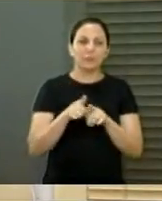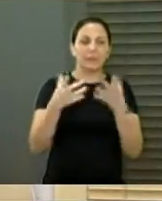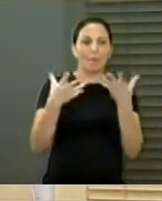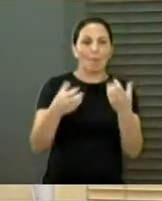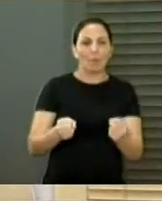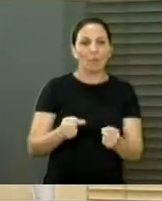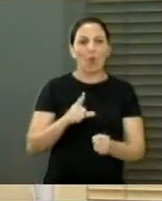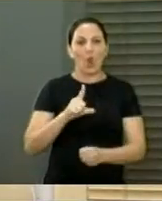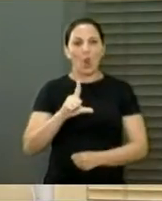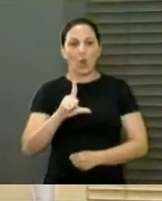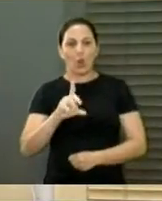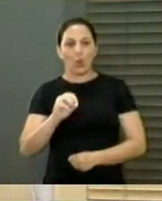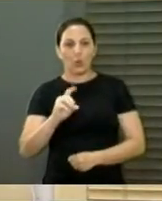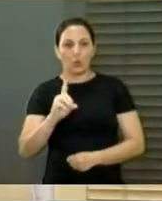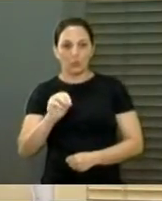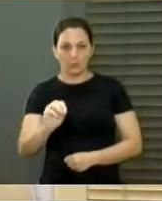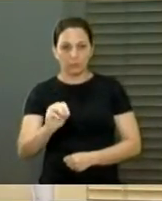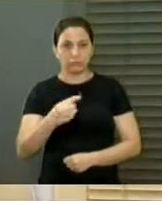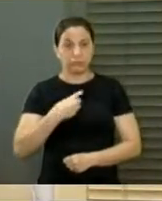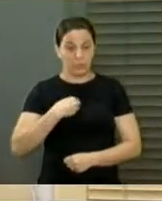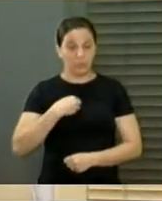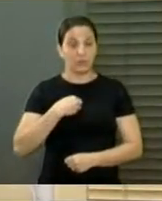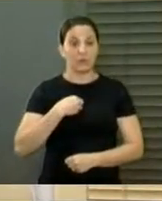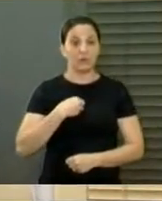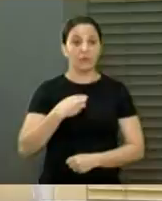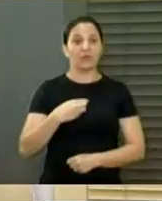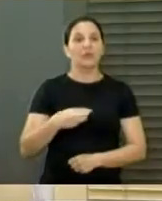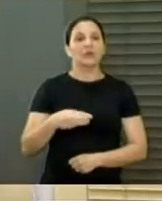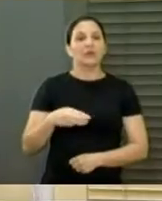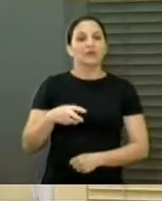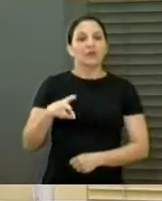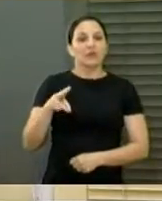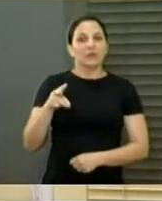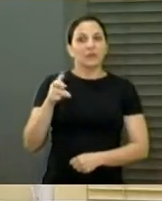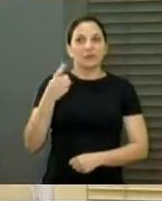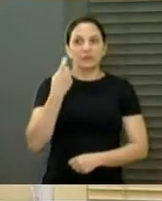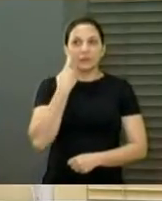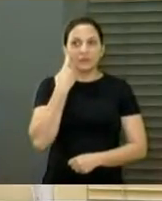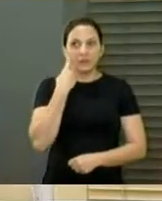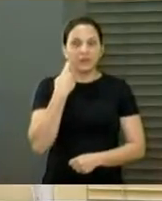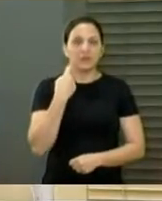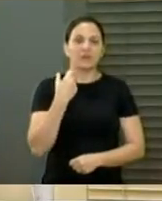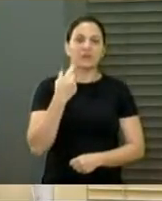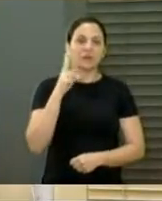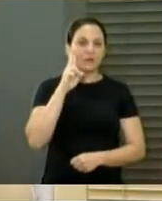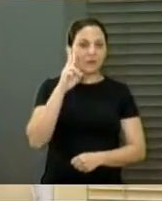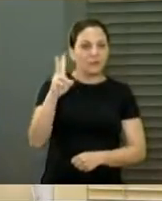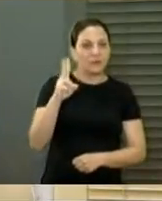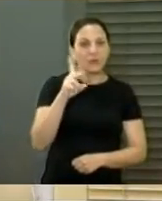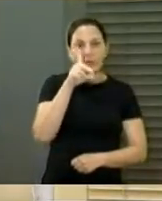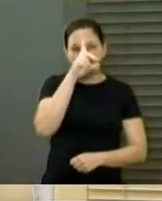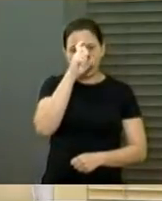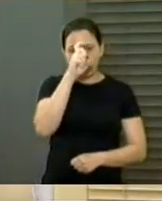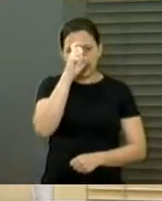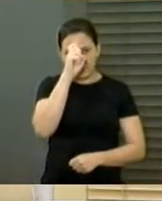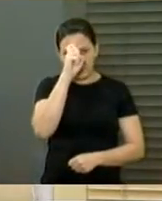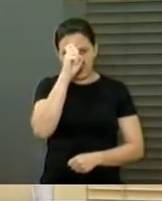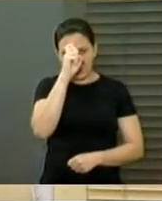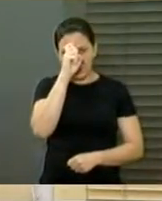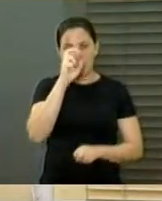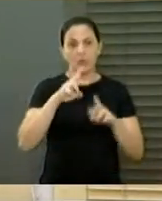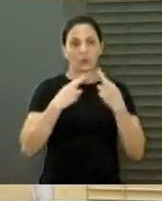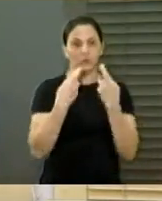Nesta sexta-feira, acompanhei a audiência pública sobre a atual situação do Hospital Beneficência Portuguesa, da qual